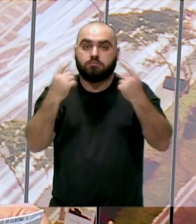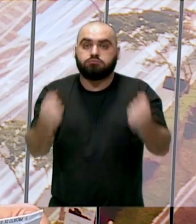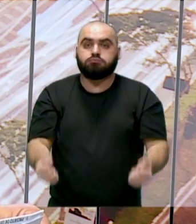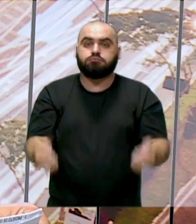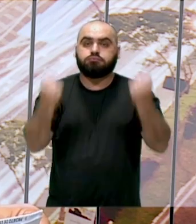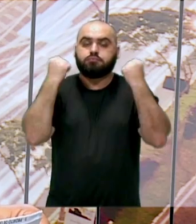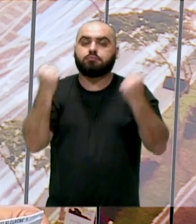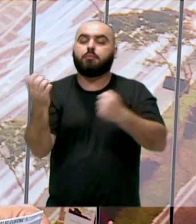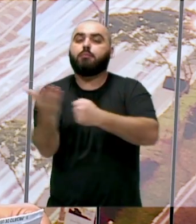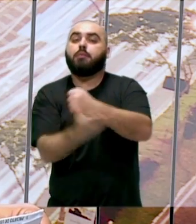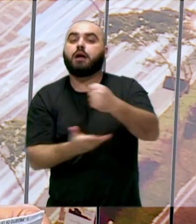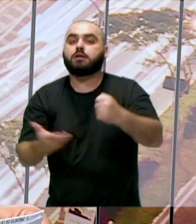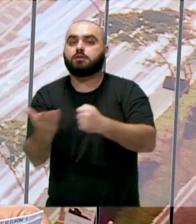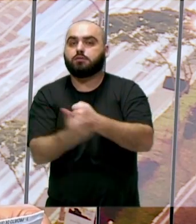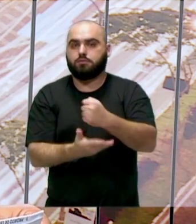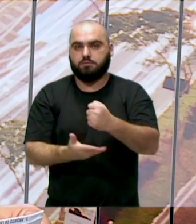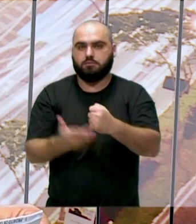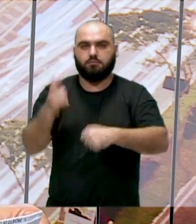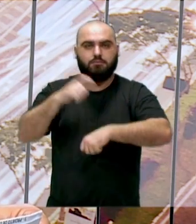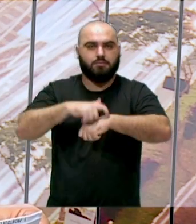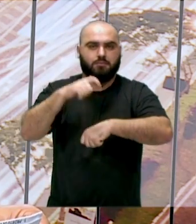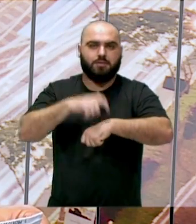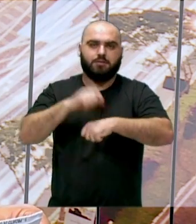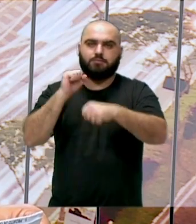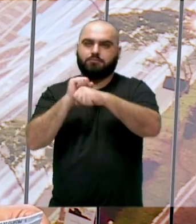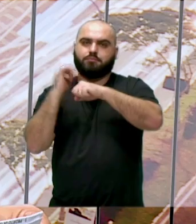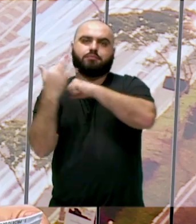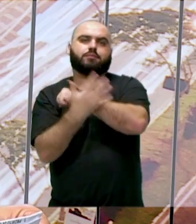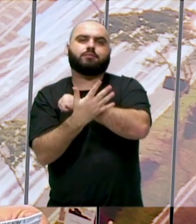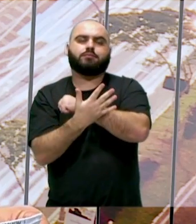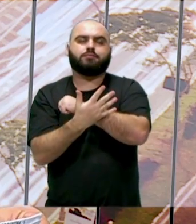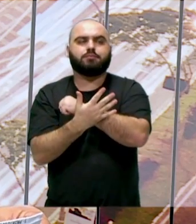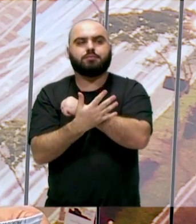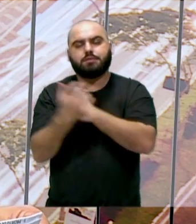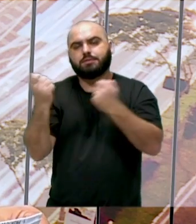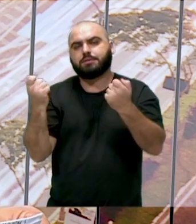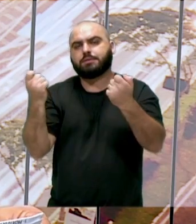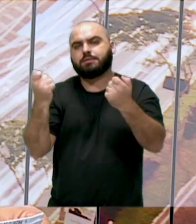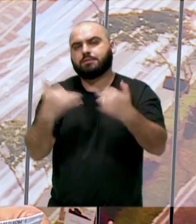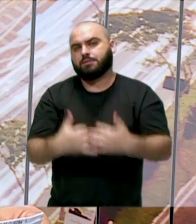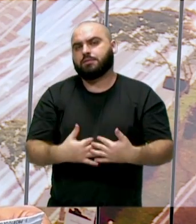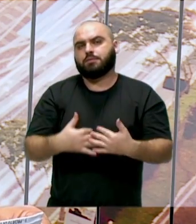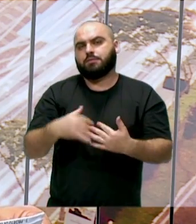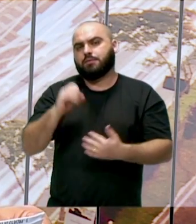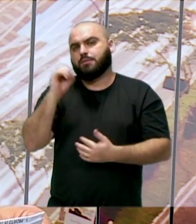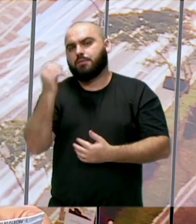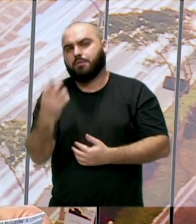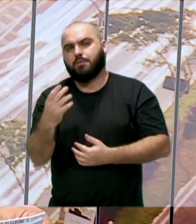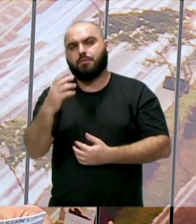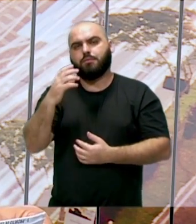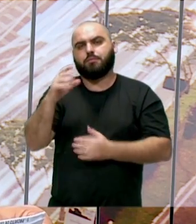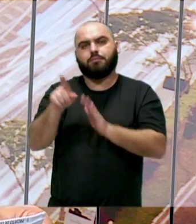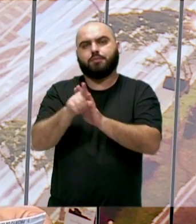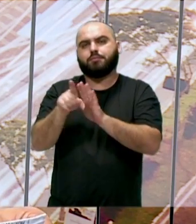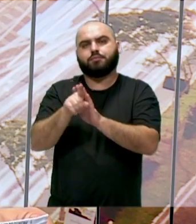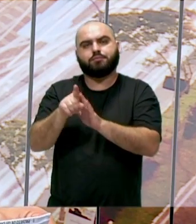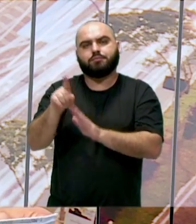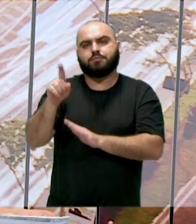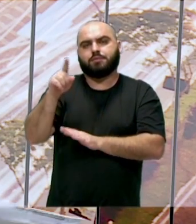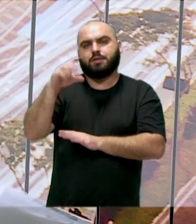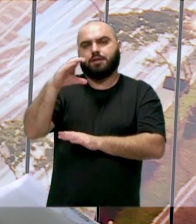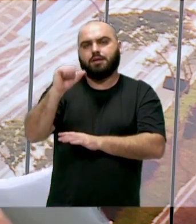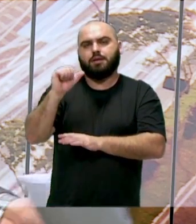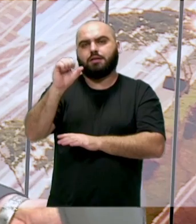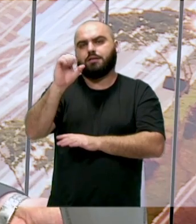como essencial em situações de surtos epidêmicos ou até mesmo uma ocorrência de catástrofe natural que